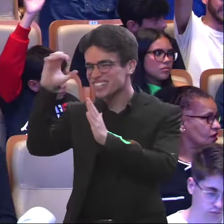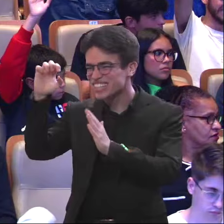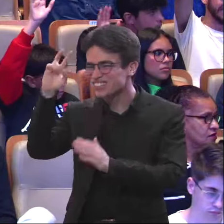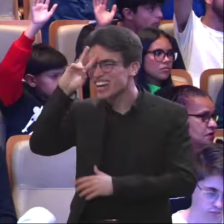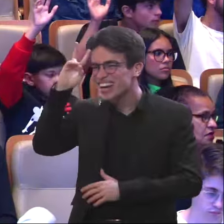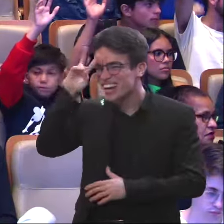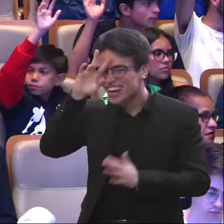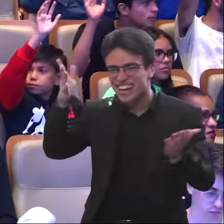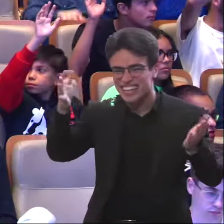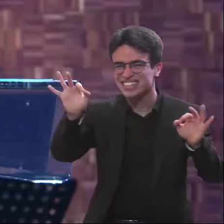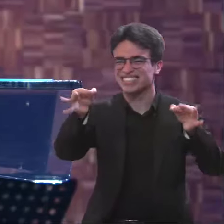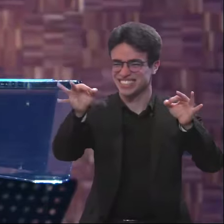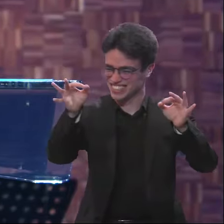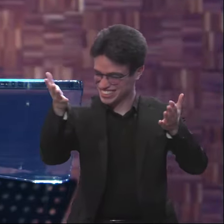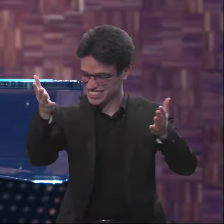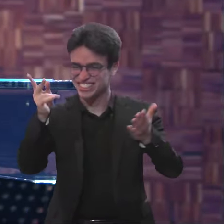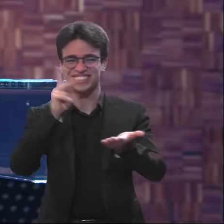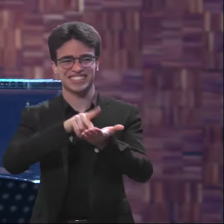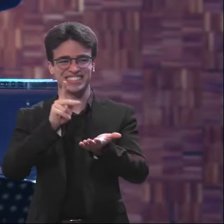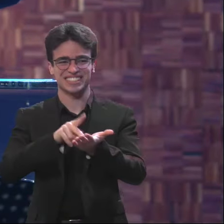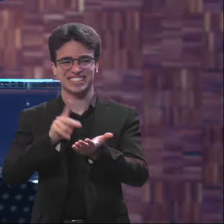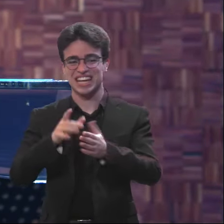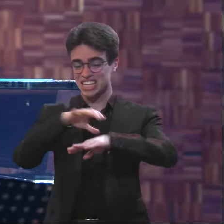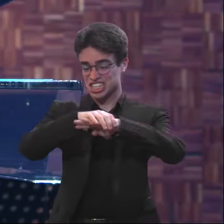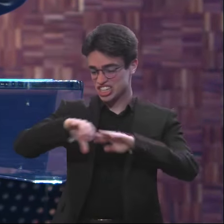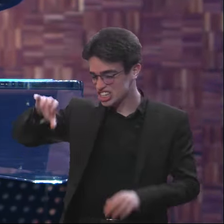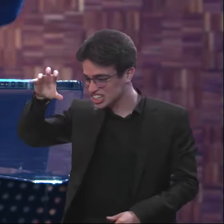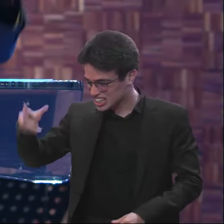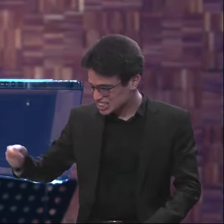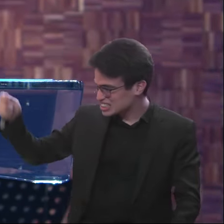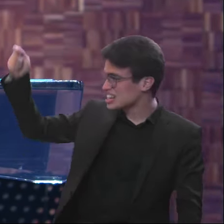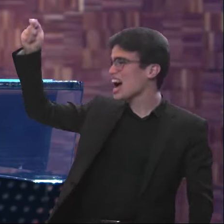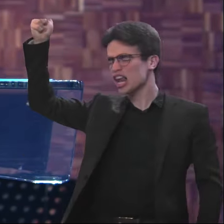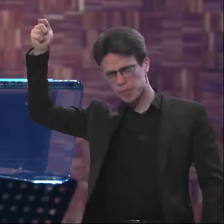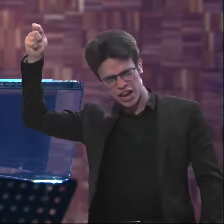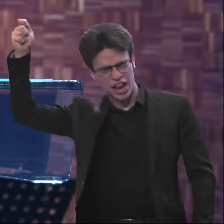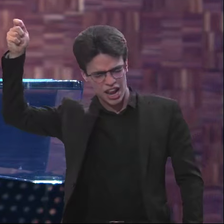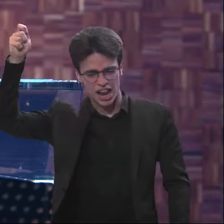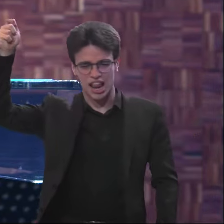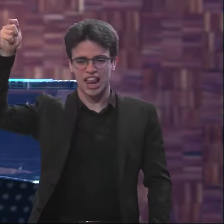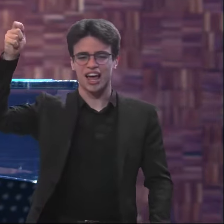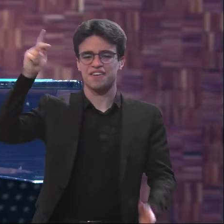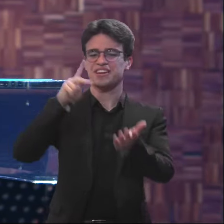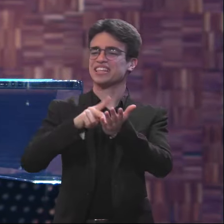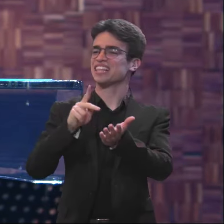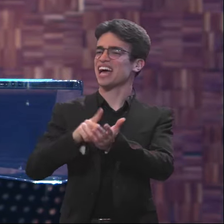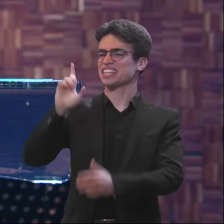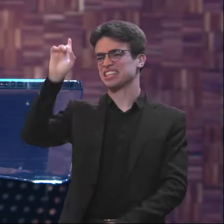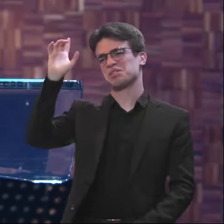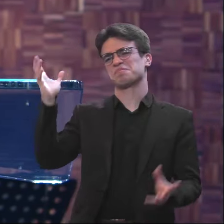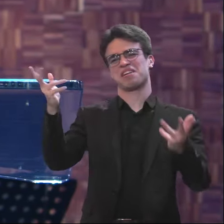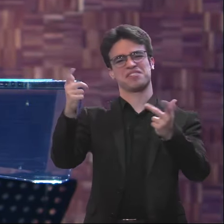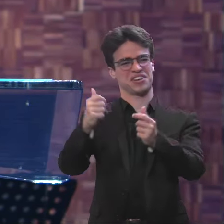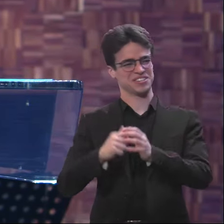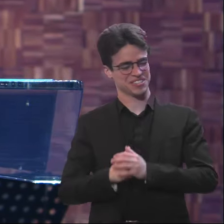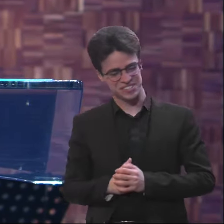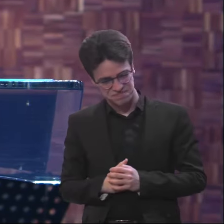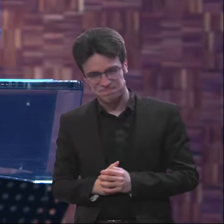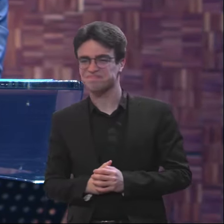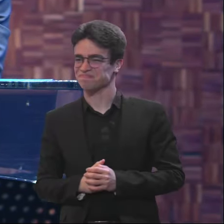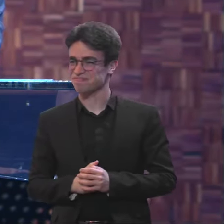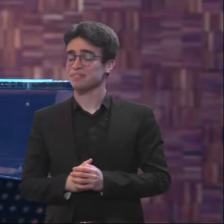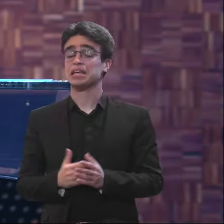boa. É, sentamos no chamado, falamos do envio. Deus é tremendo. Mas hoje eu quero falar